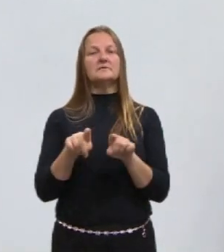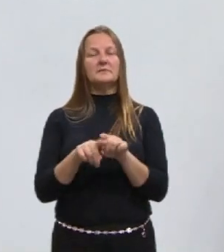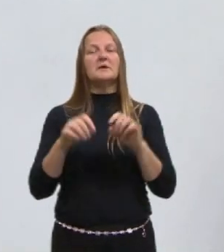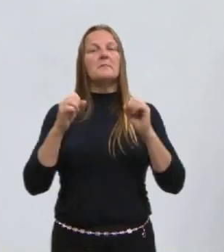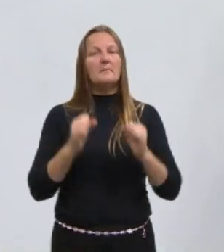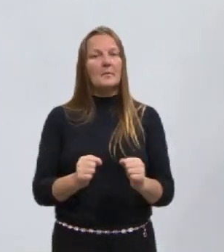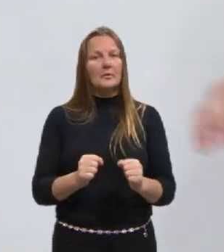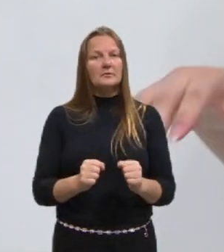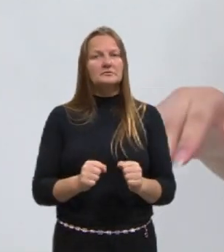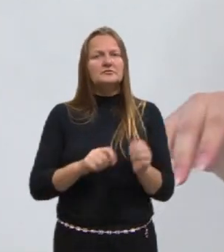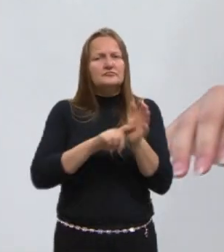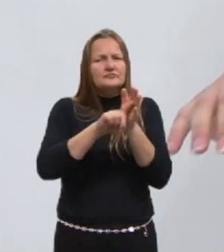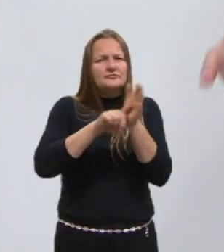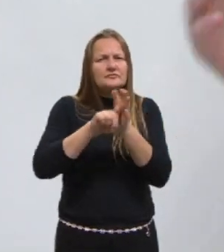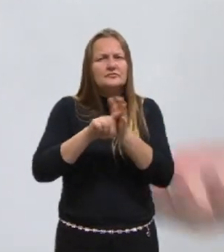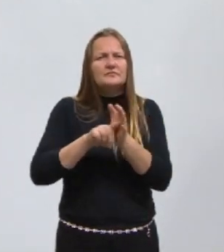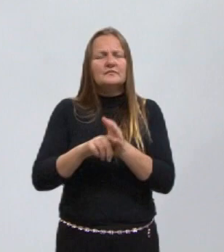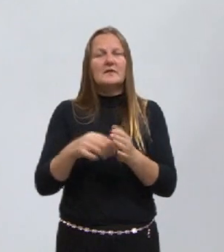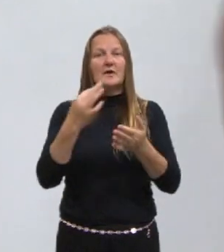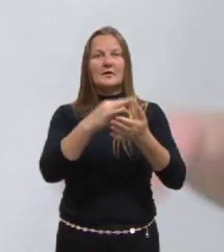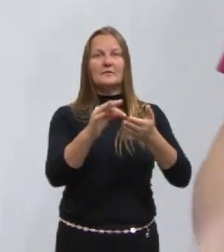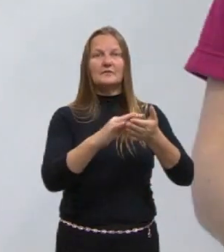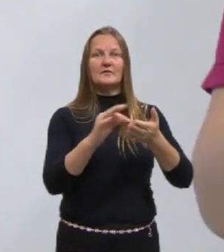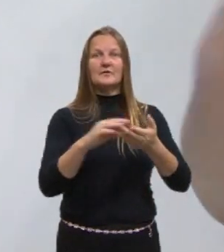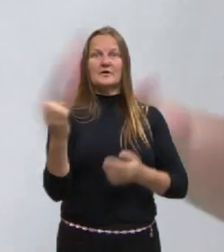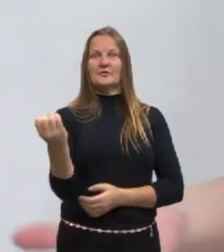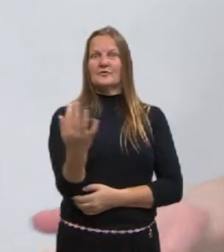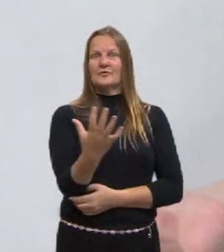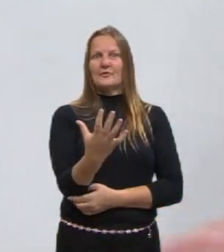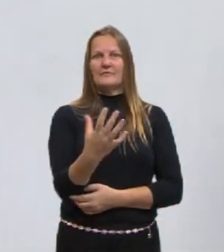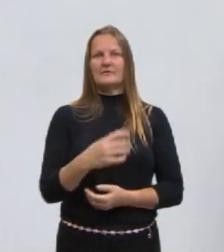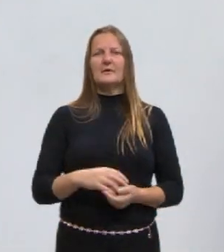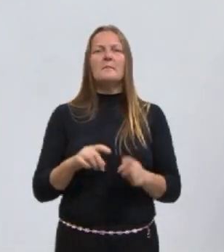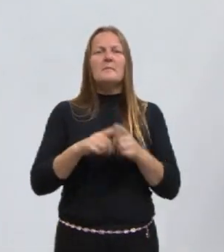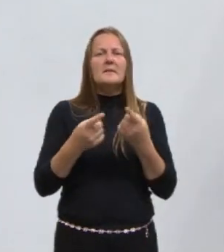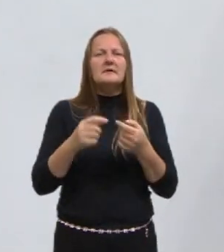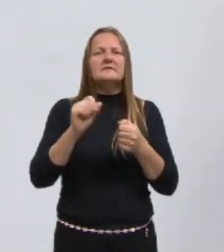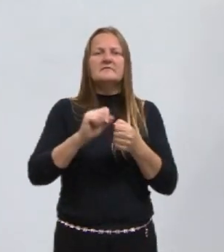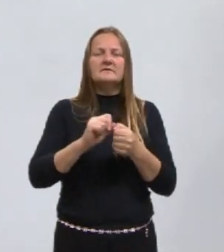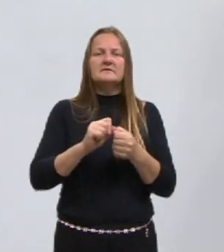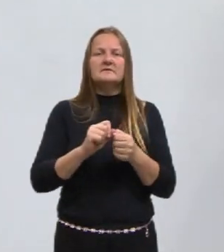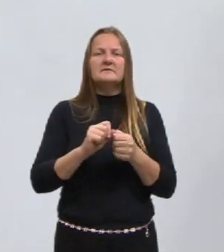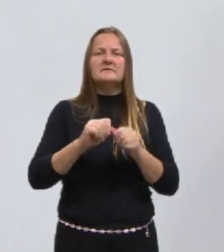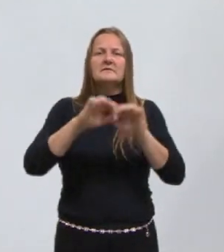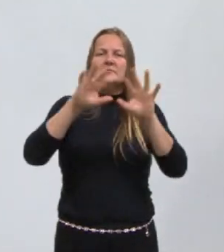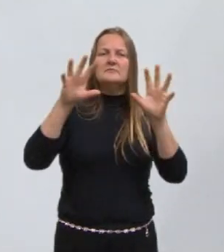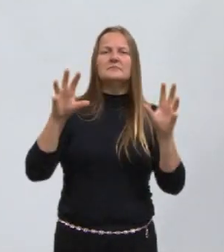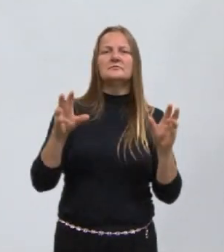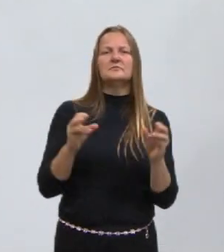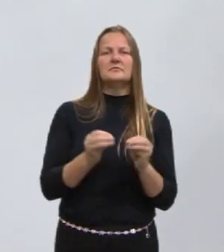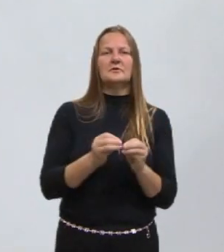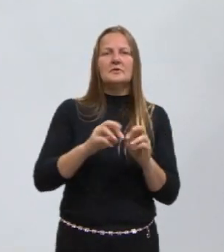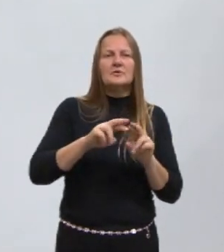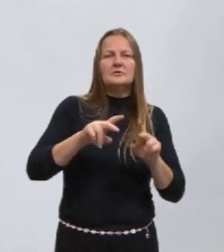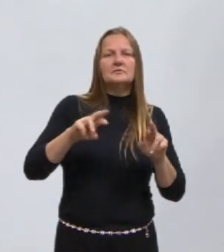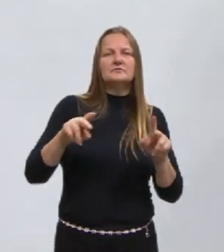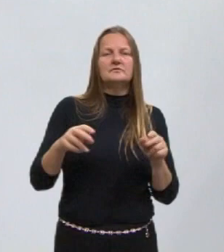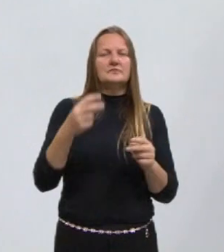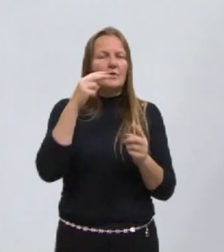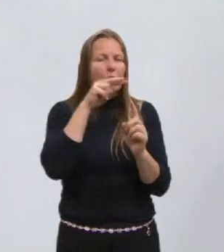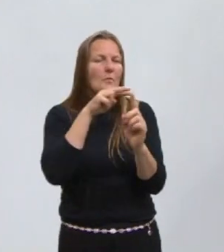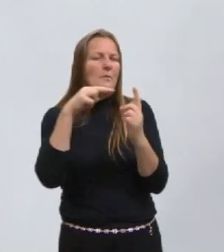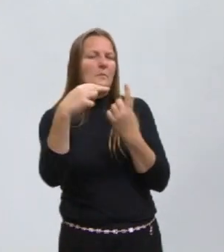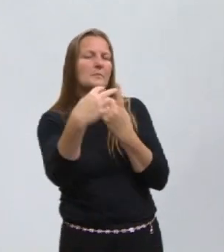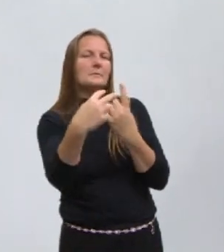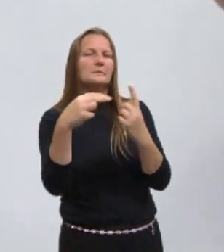pode, não somente uma teoria inédita, algo inédito, mas fazer ali uma pequena diferença, né? Olhar, a